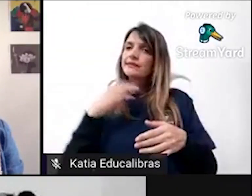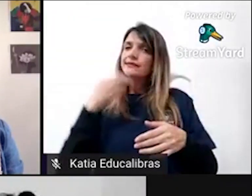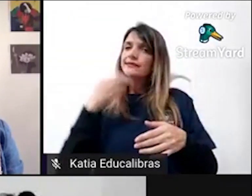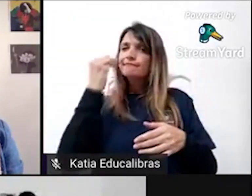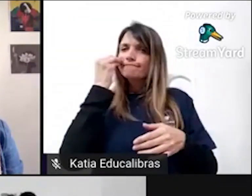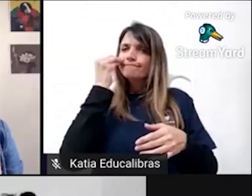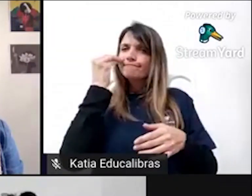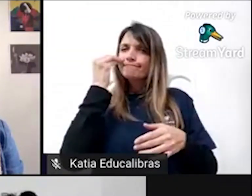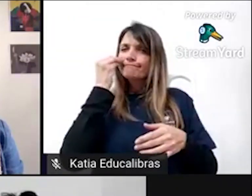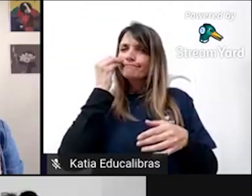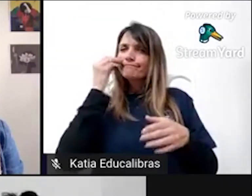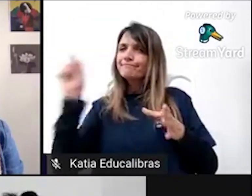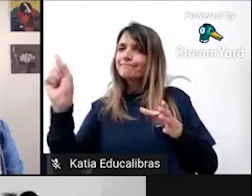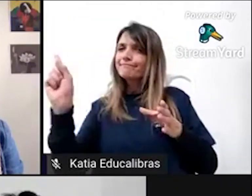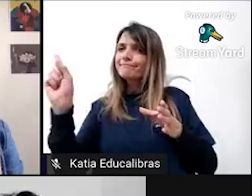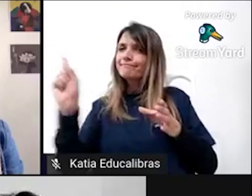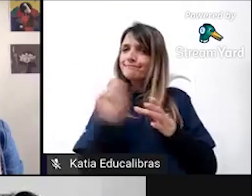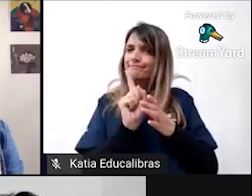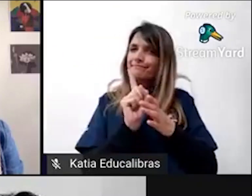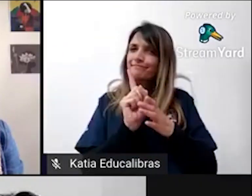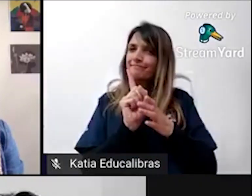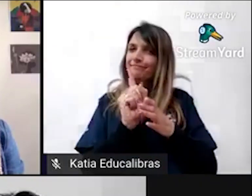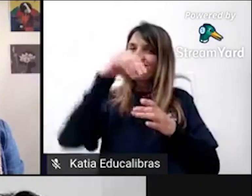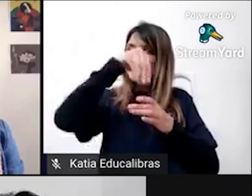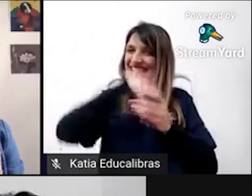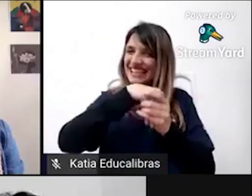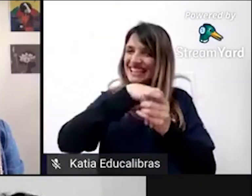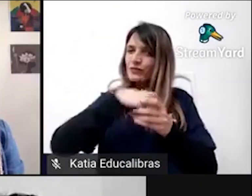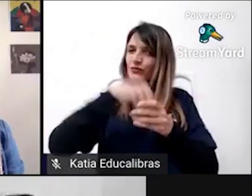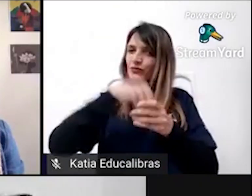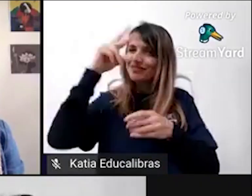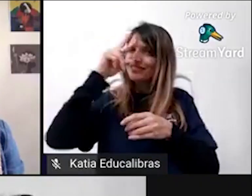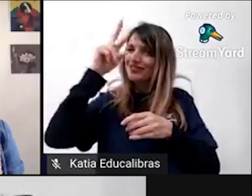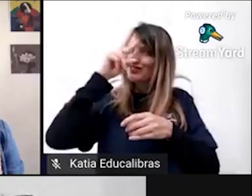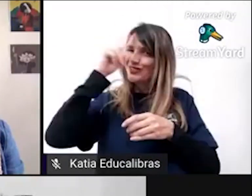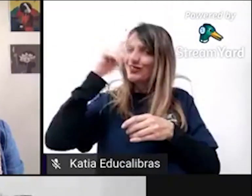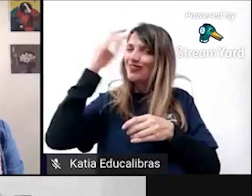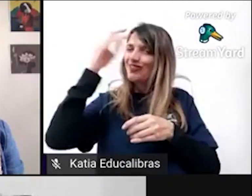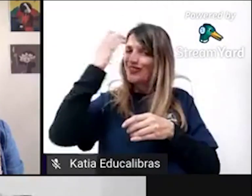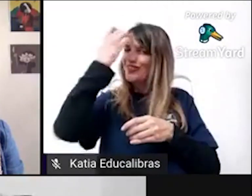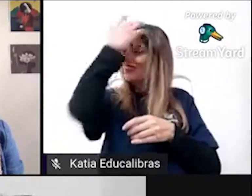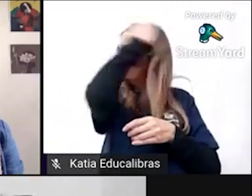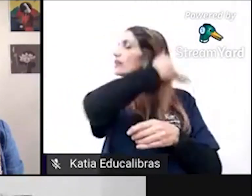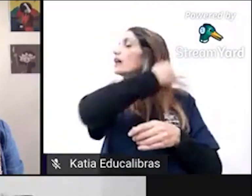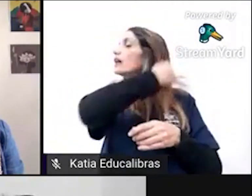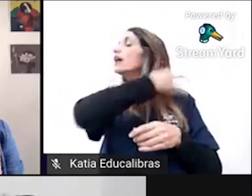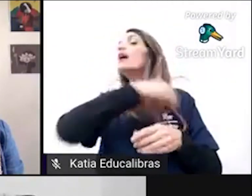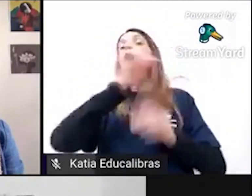colocar dentro dessa narrativa. Foi tentar fazer com que as pessoas,